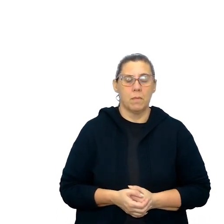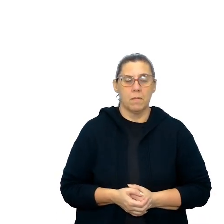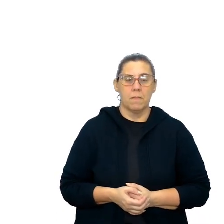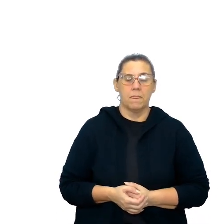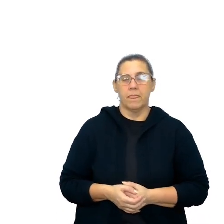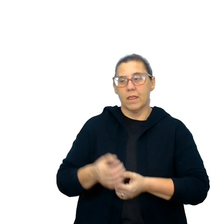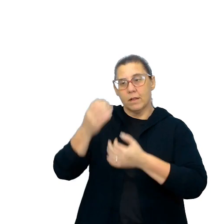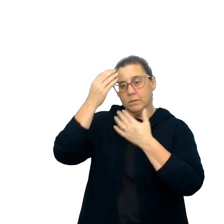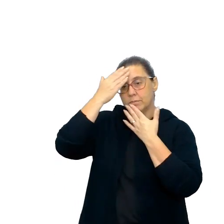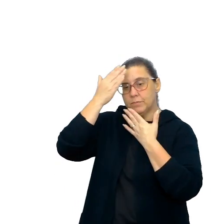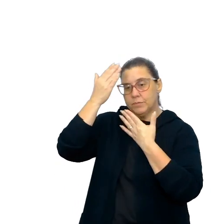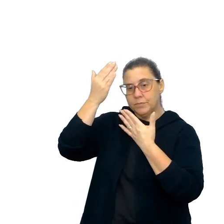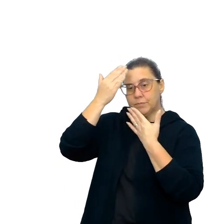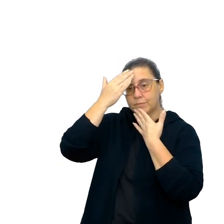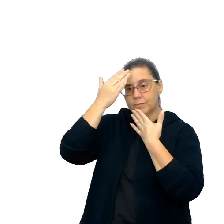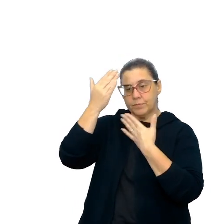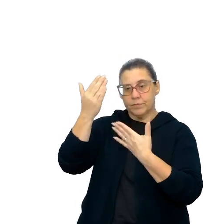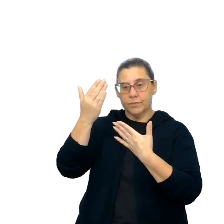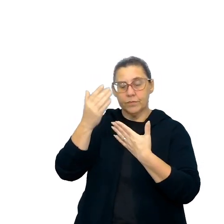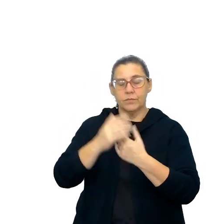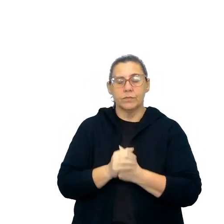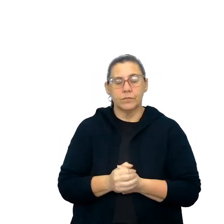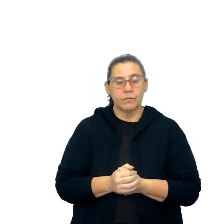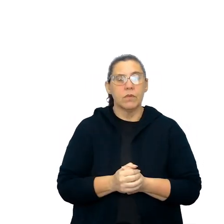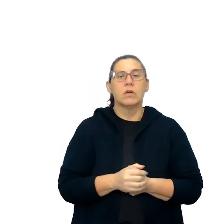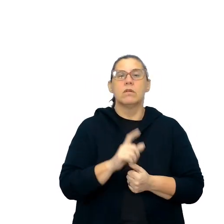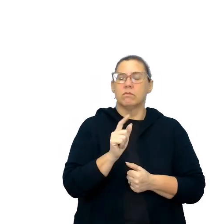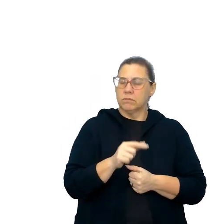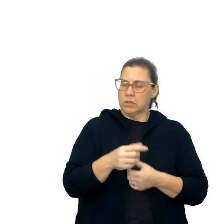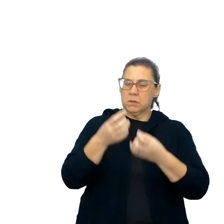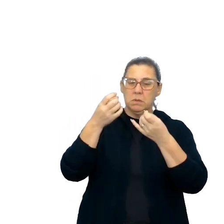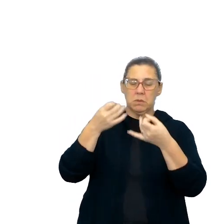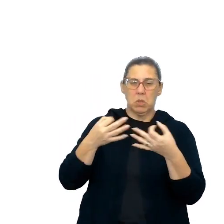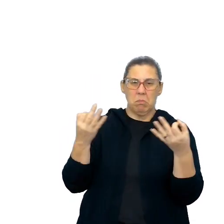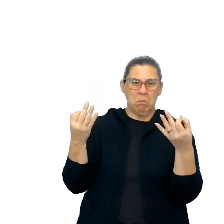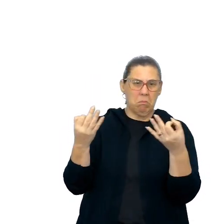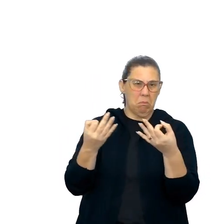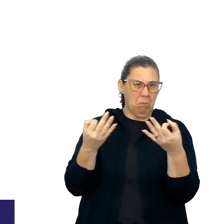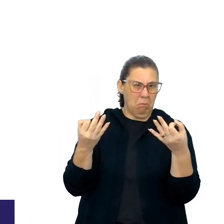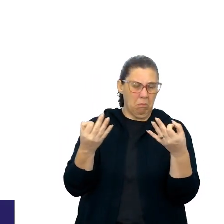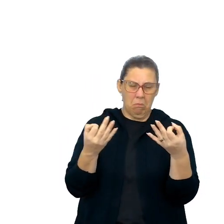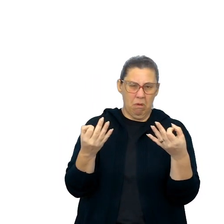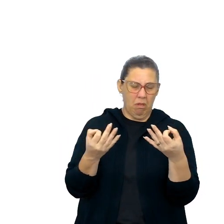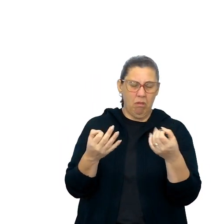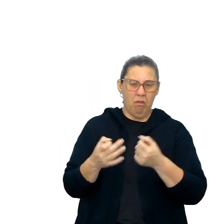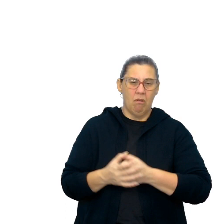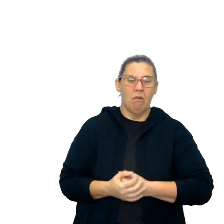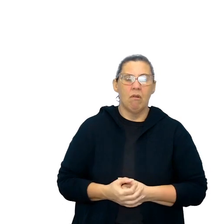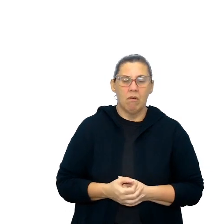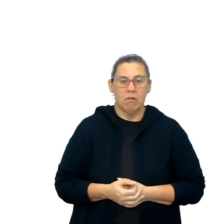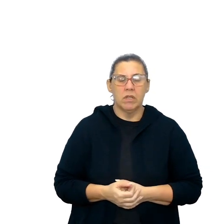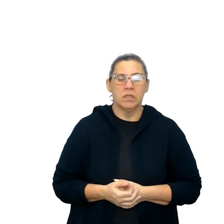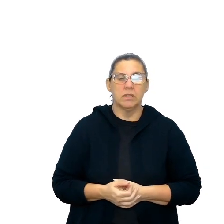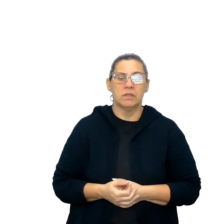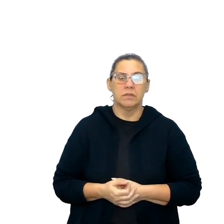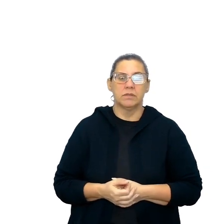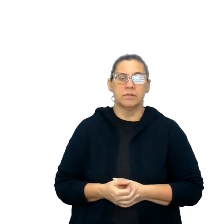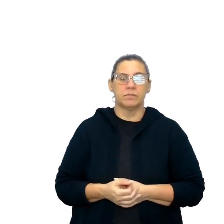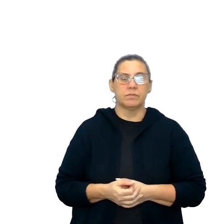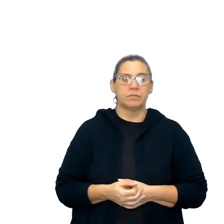Everaldo, obrigado. Fábio, bem colocada a sua relação aqui com a questão,